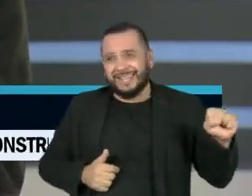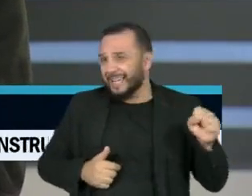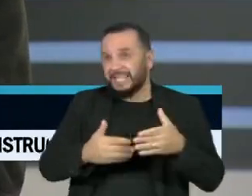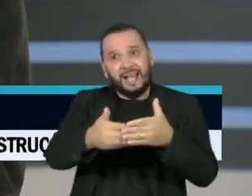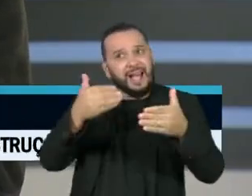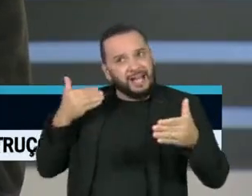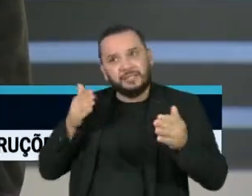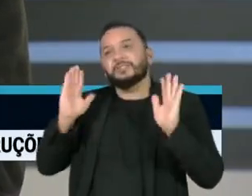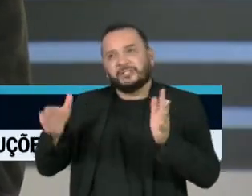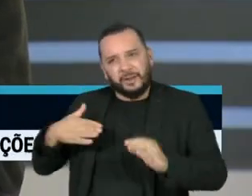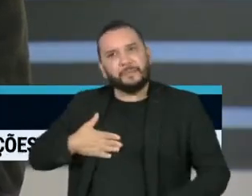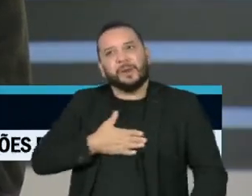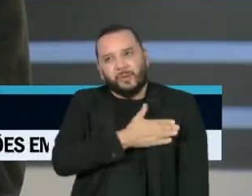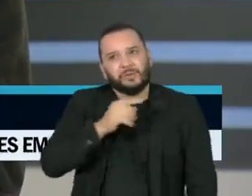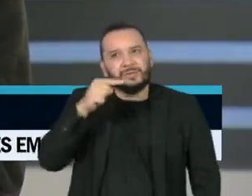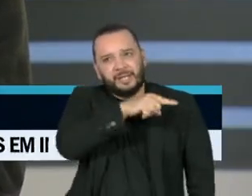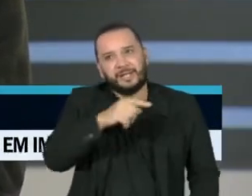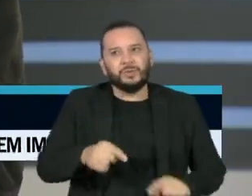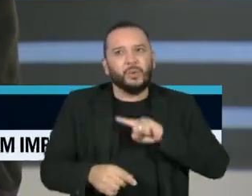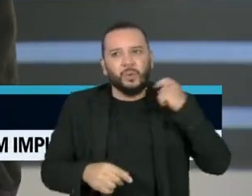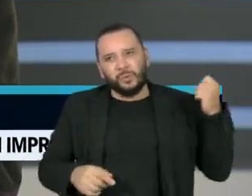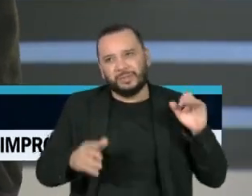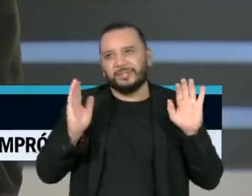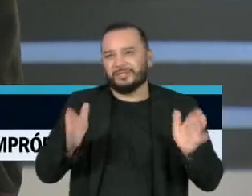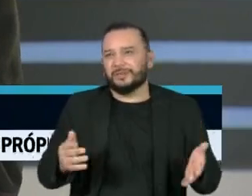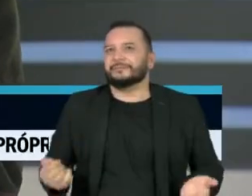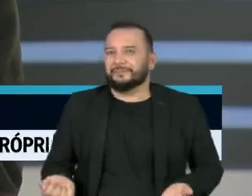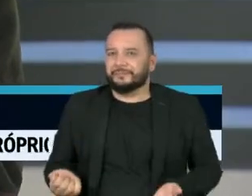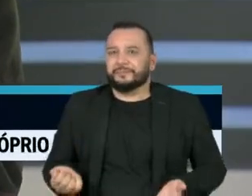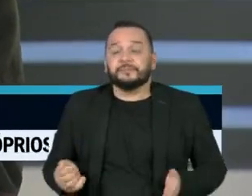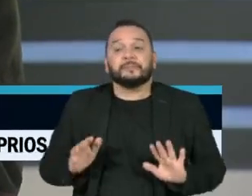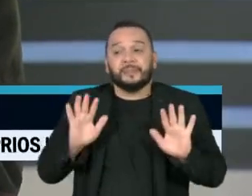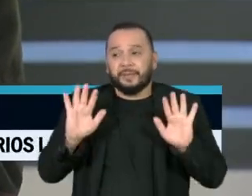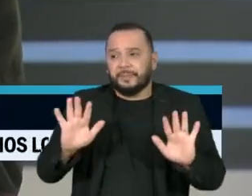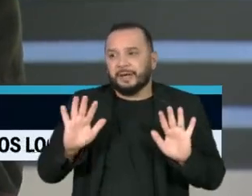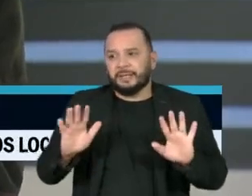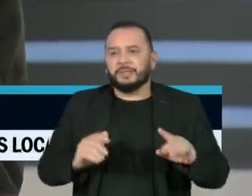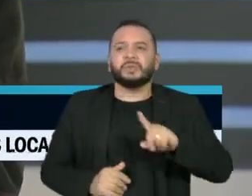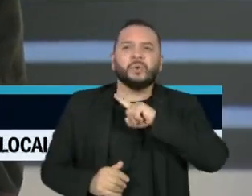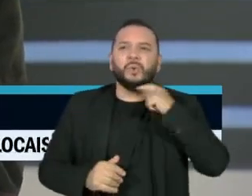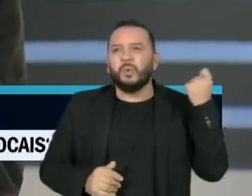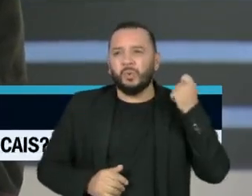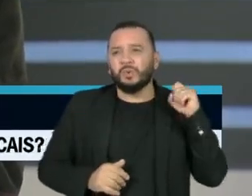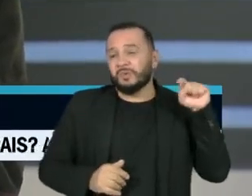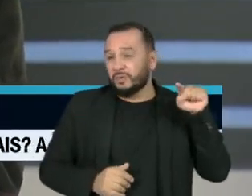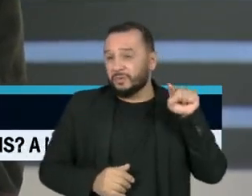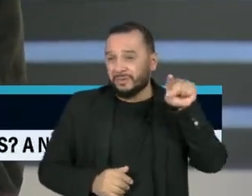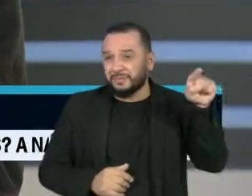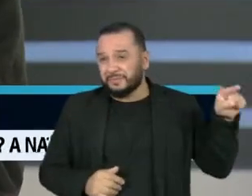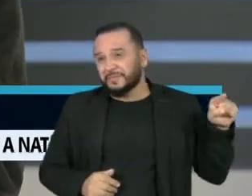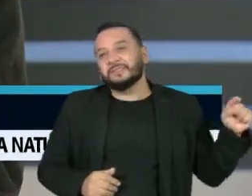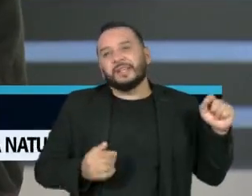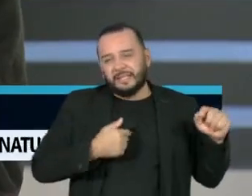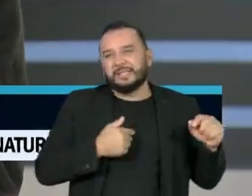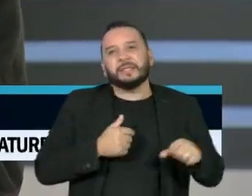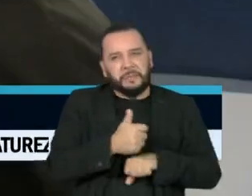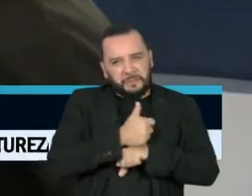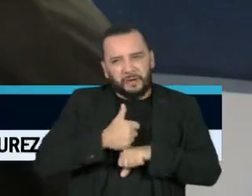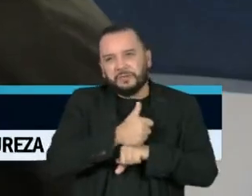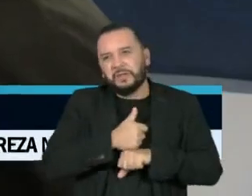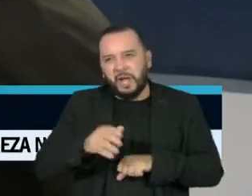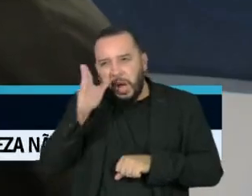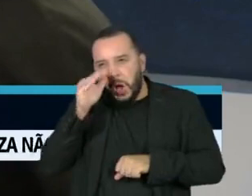absoluta e total da Rússia é muito antiga ao mesmo tempo os russos são uma fera e espionagem